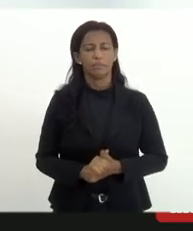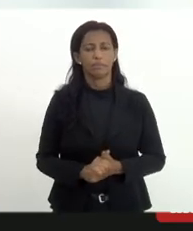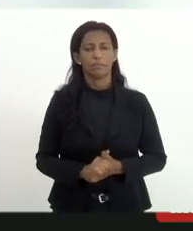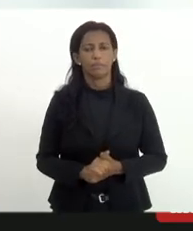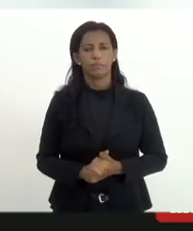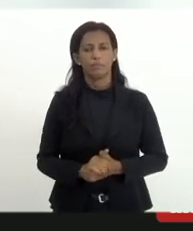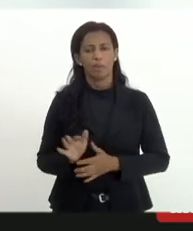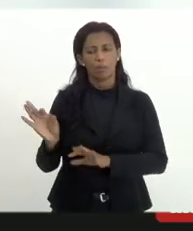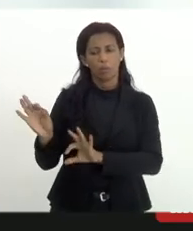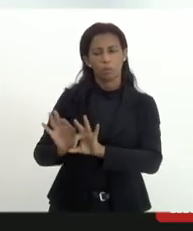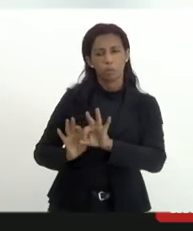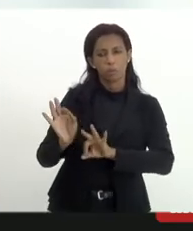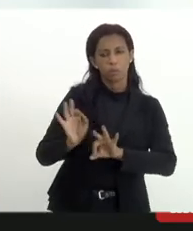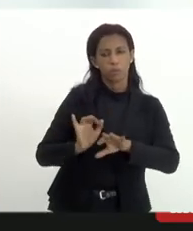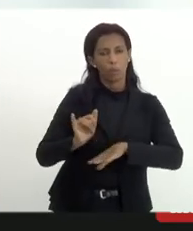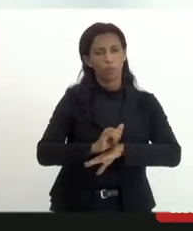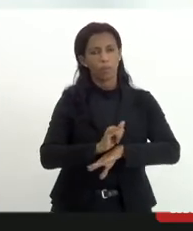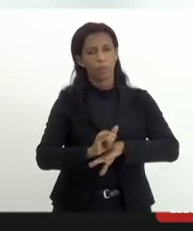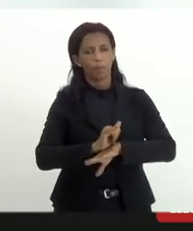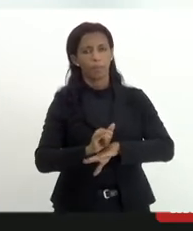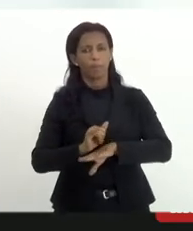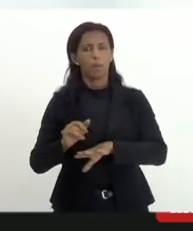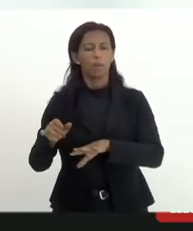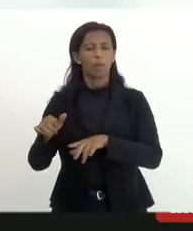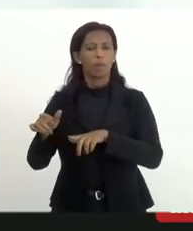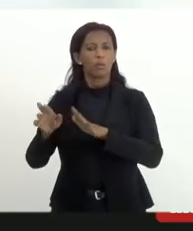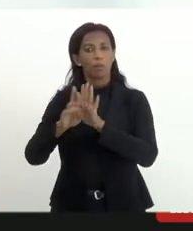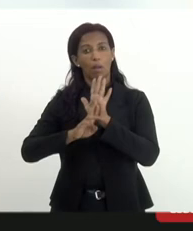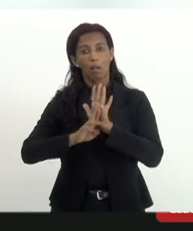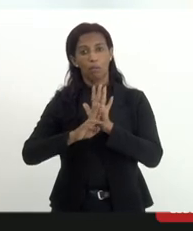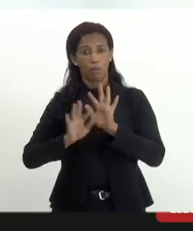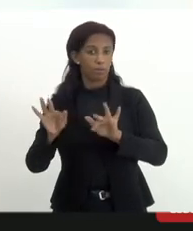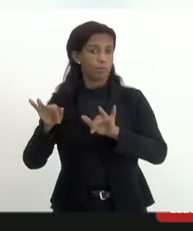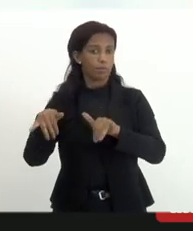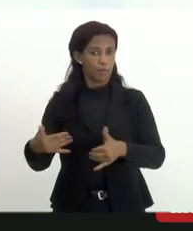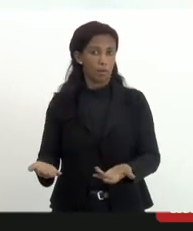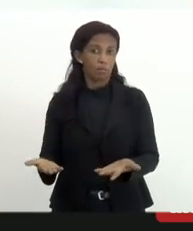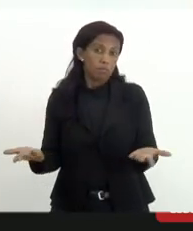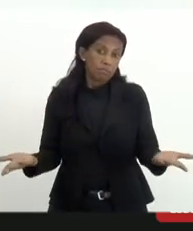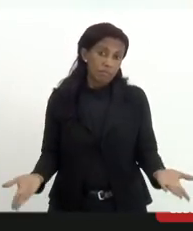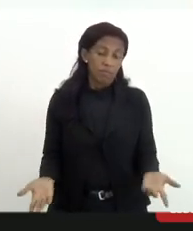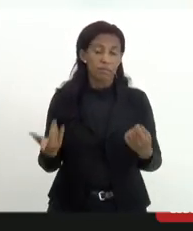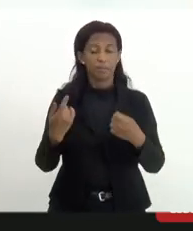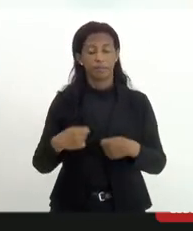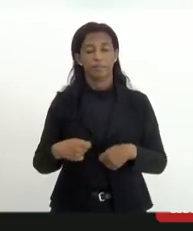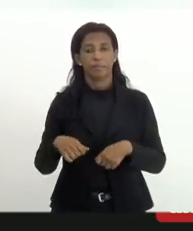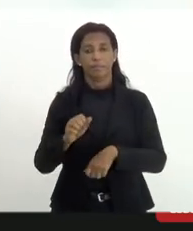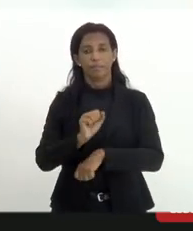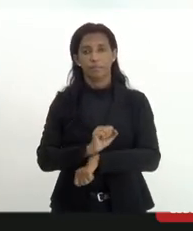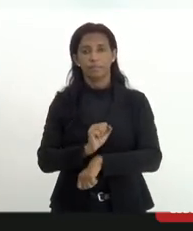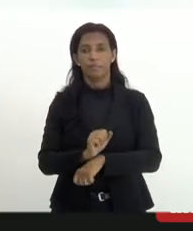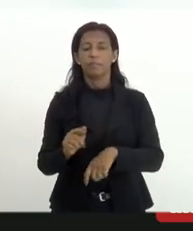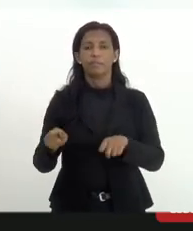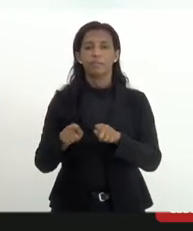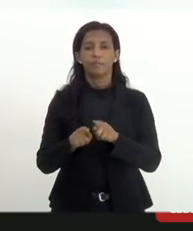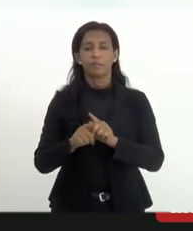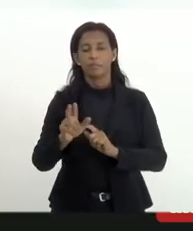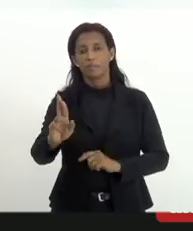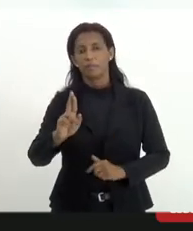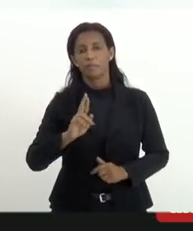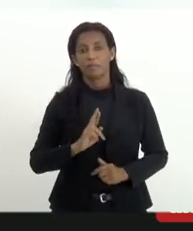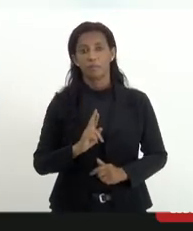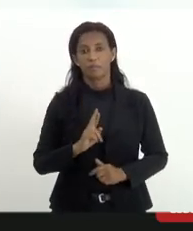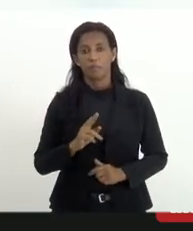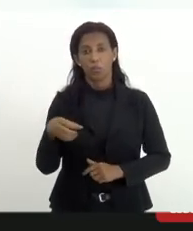construção deste relatório final. Evidentemente que temos que aguardar também a resposta